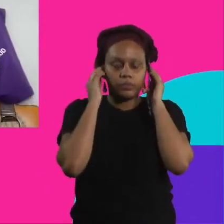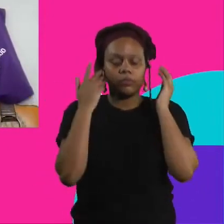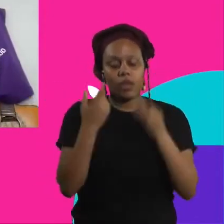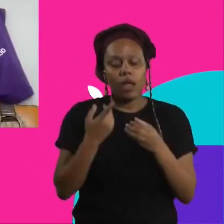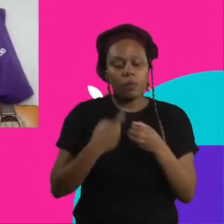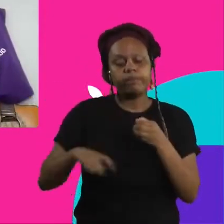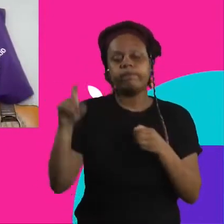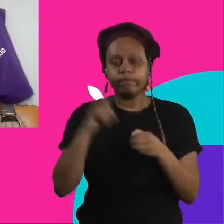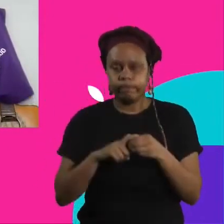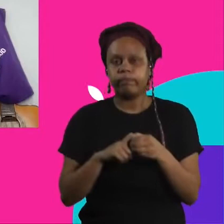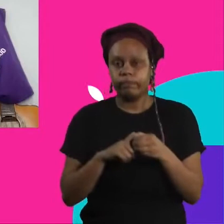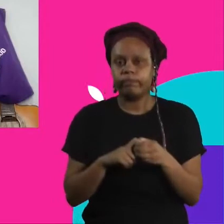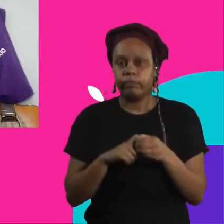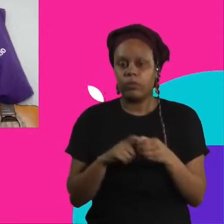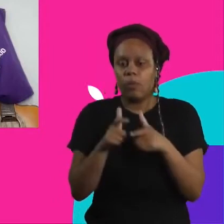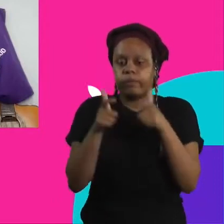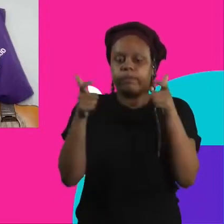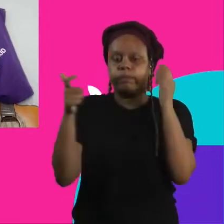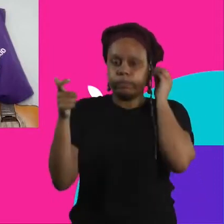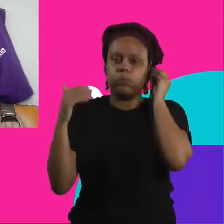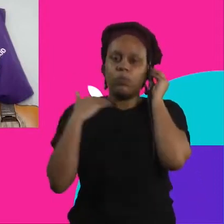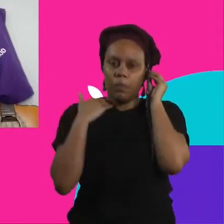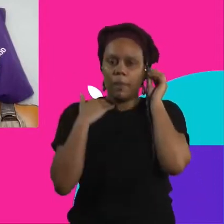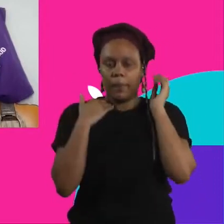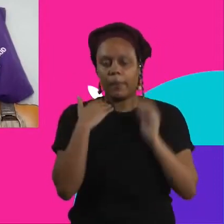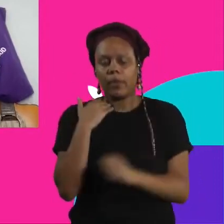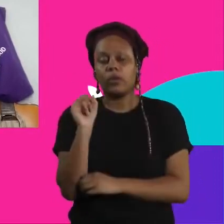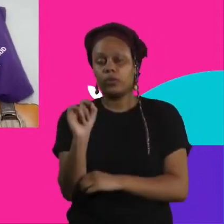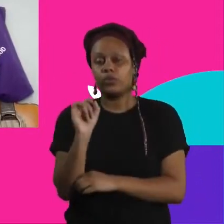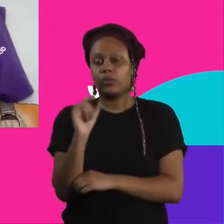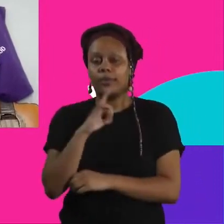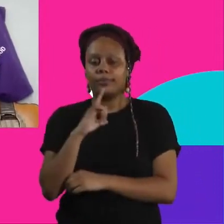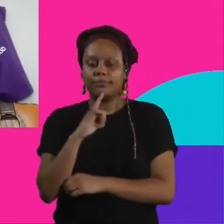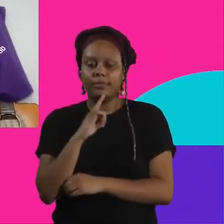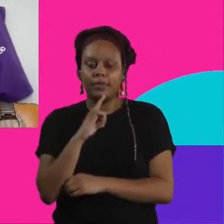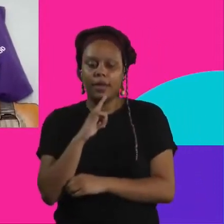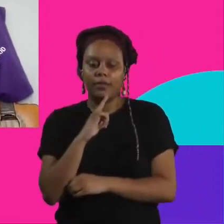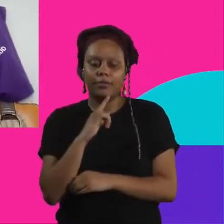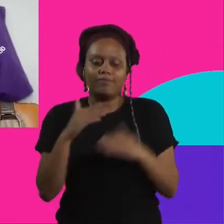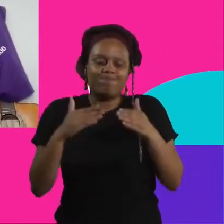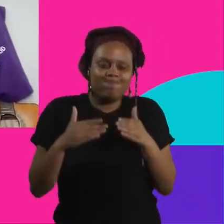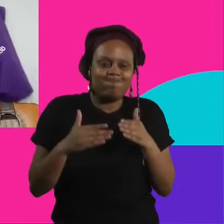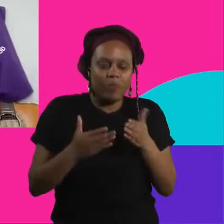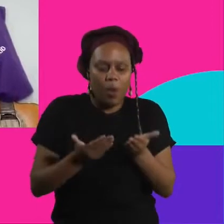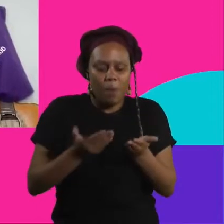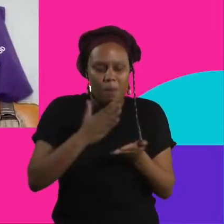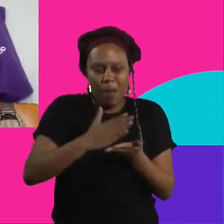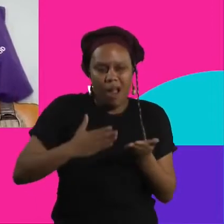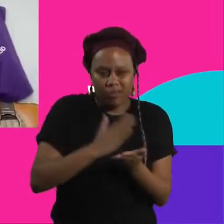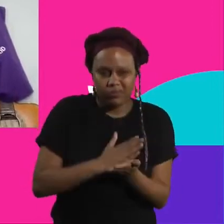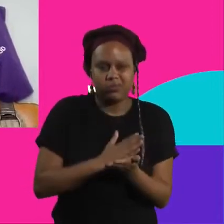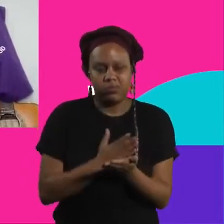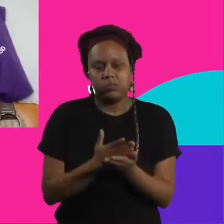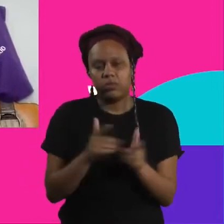pouco a concentração para os grandes bancos que detêm aí a maior fatia de mercado, né? Mas eu trago sempre